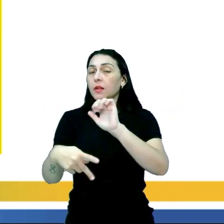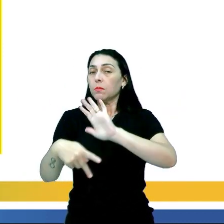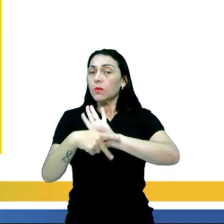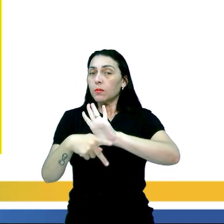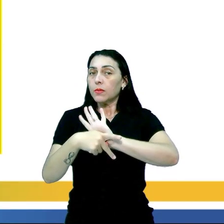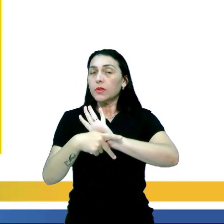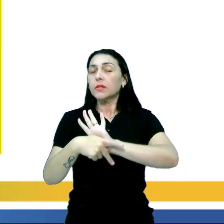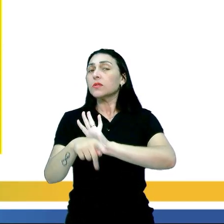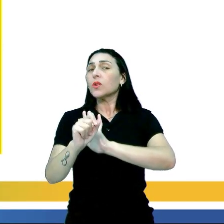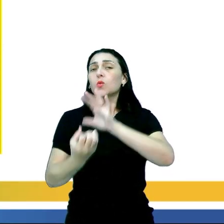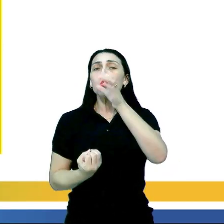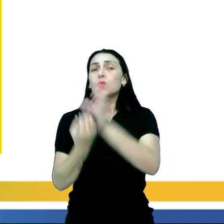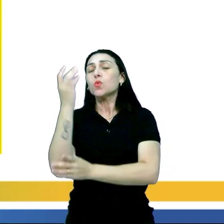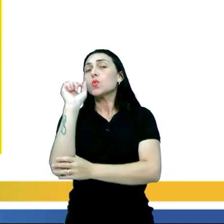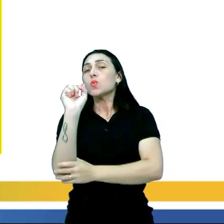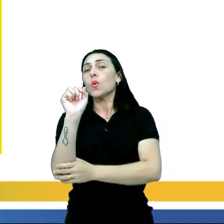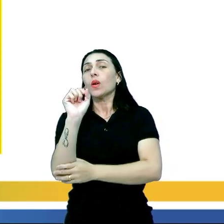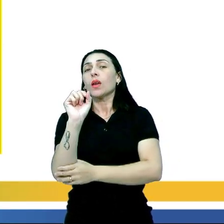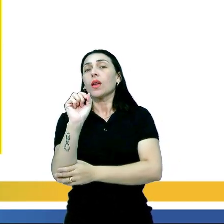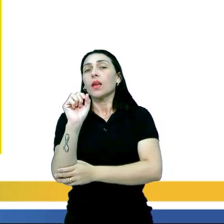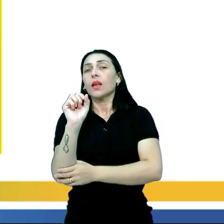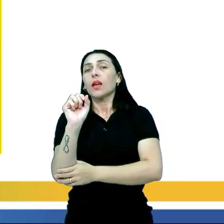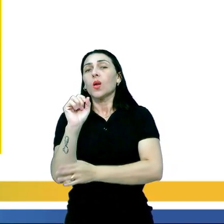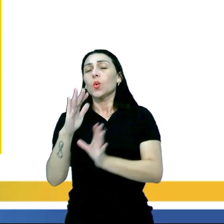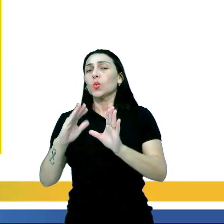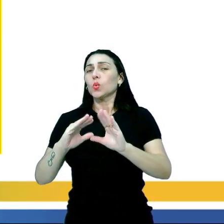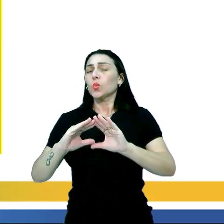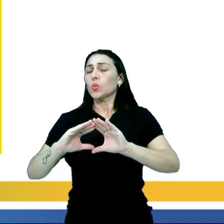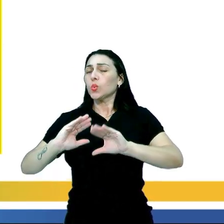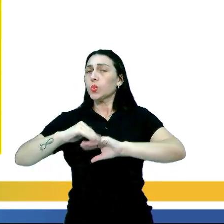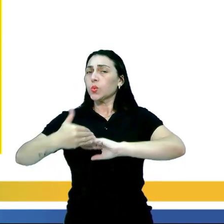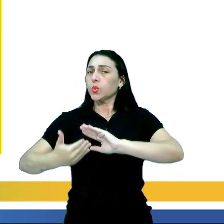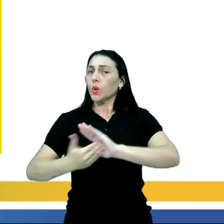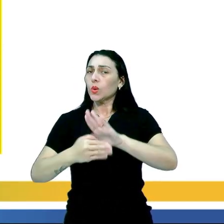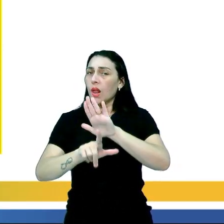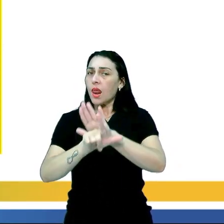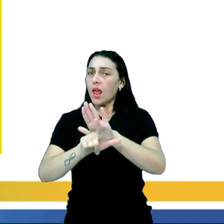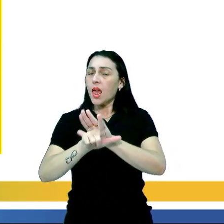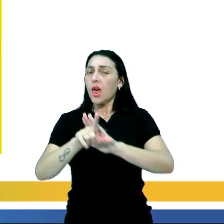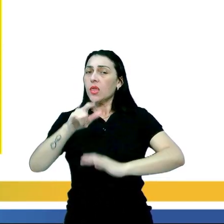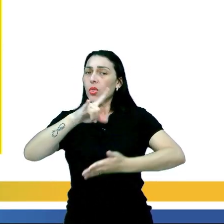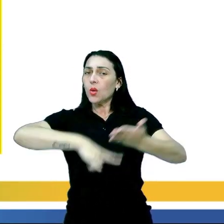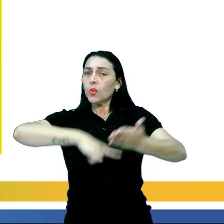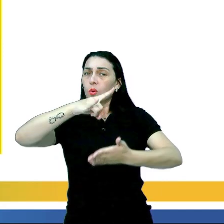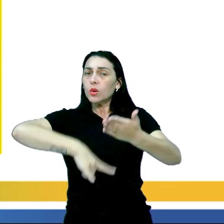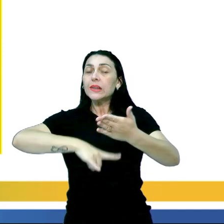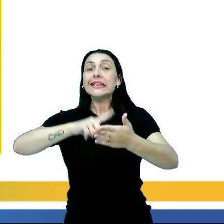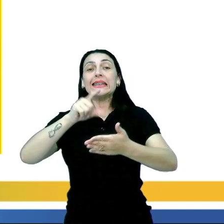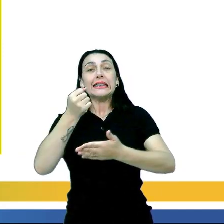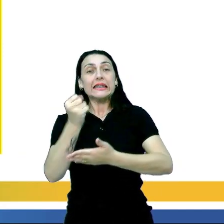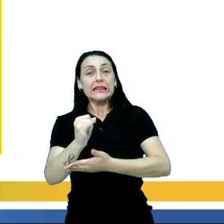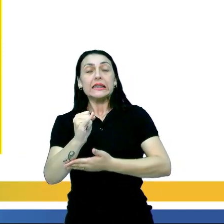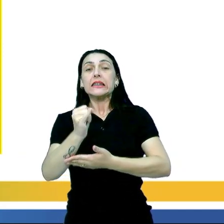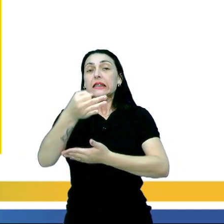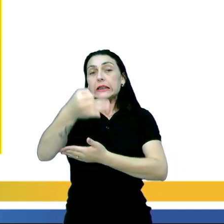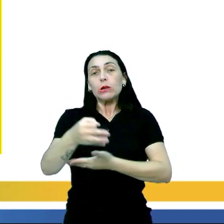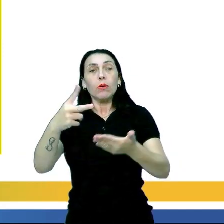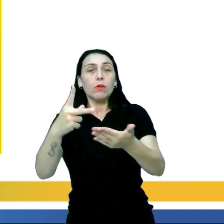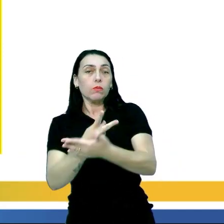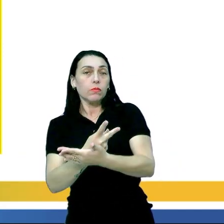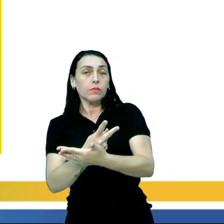propriedade, então surge o quê? A burocracia, com todo aquele aparato de leis. Se essas leis são justas ou